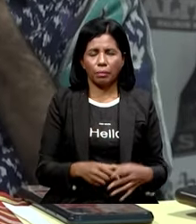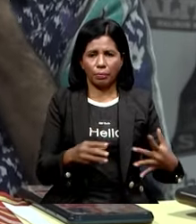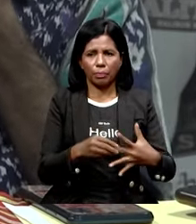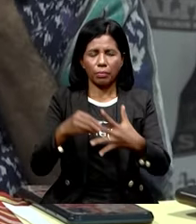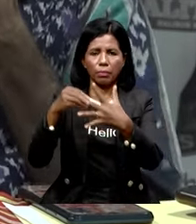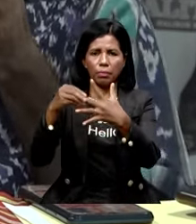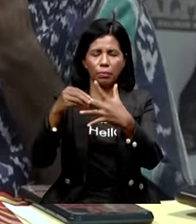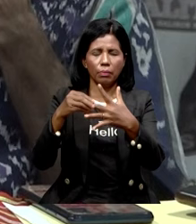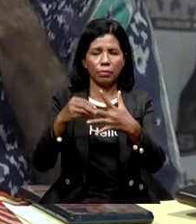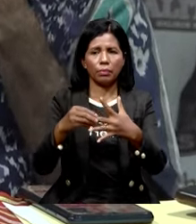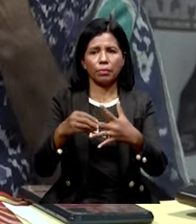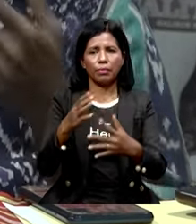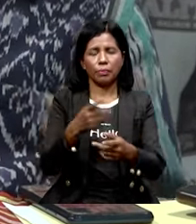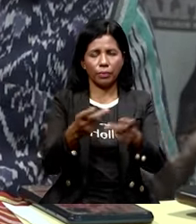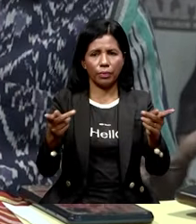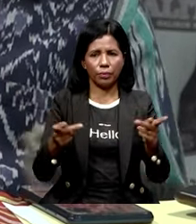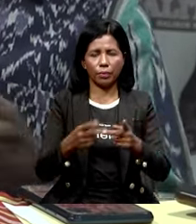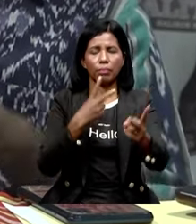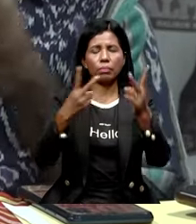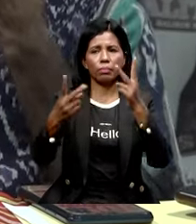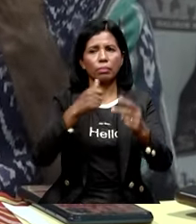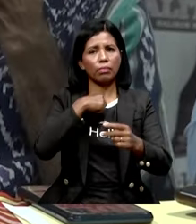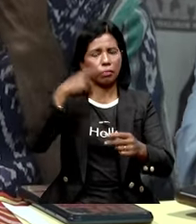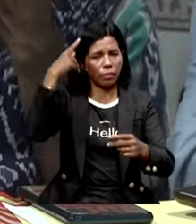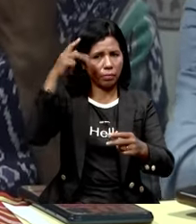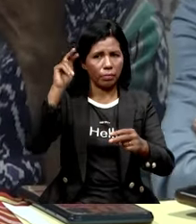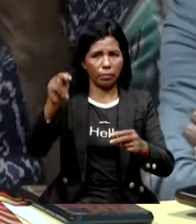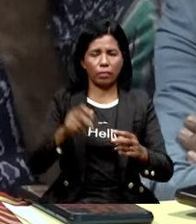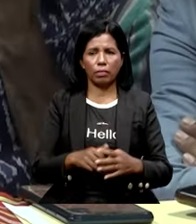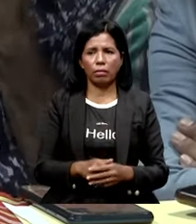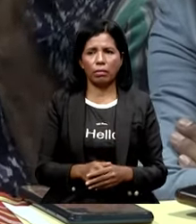Especialmente em âmbito visita ao Papa Nian,